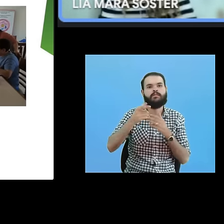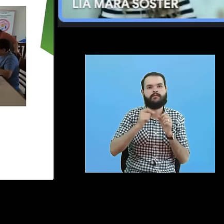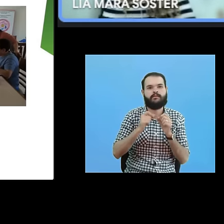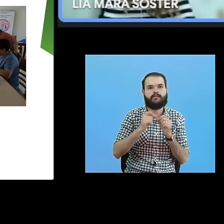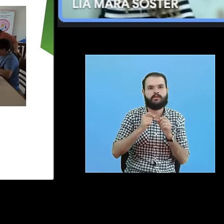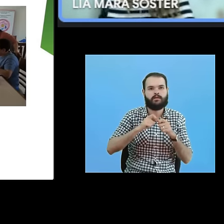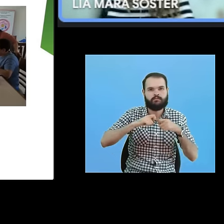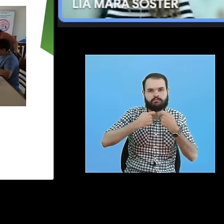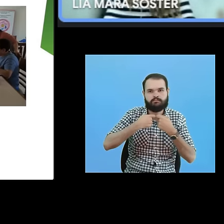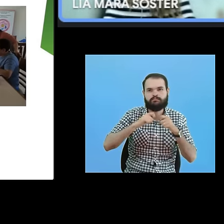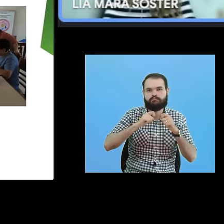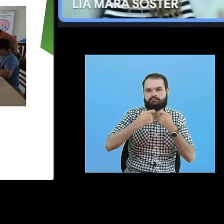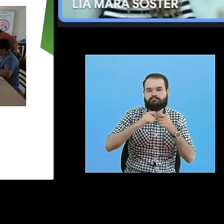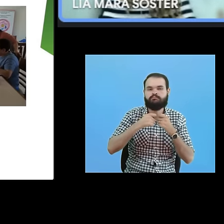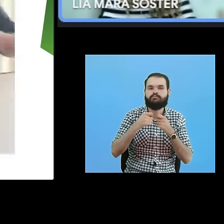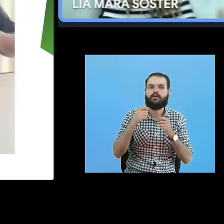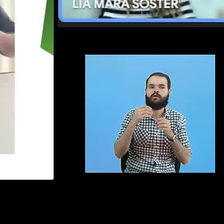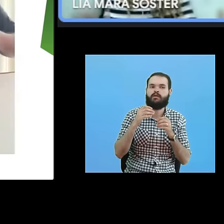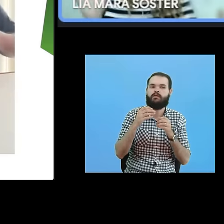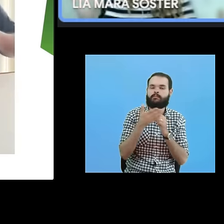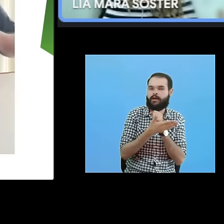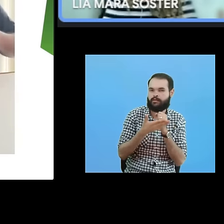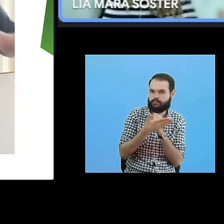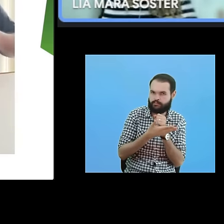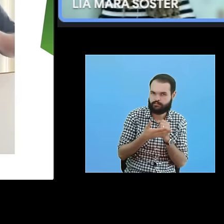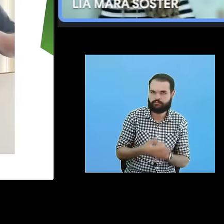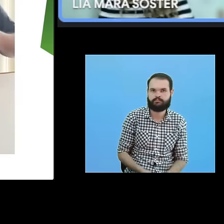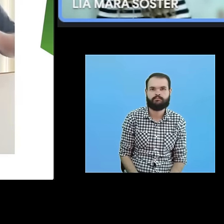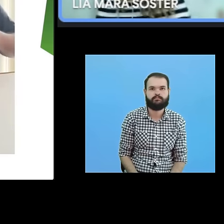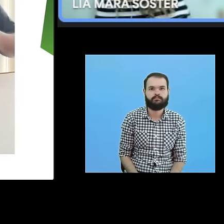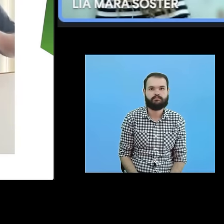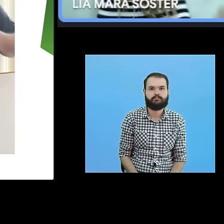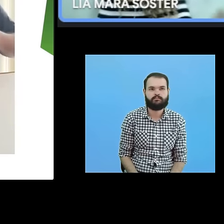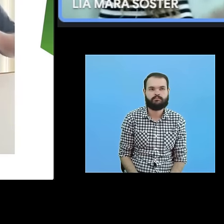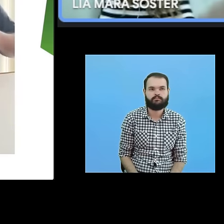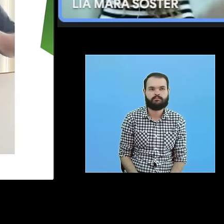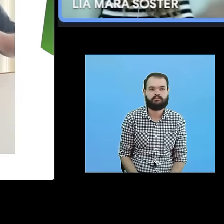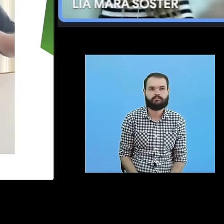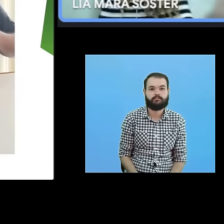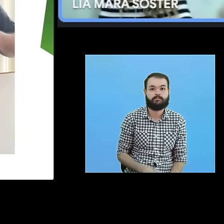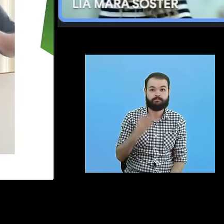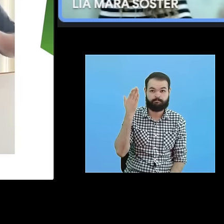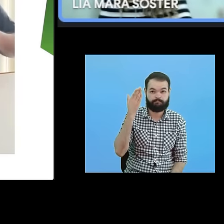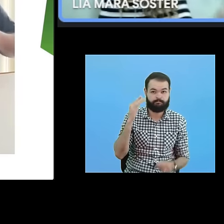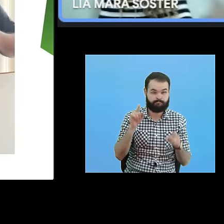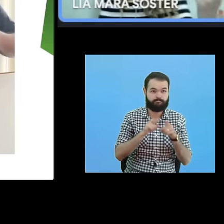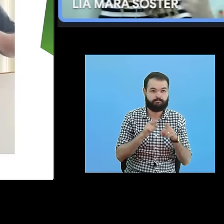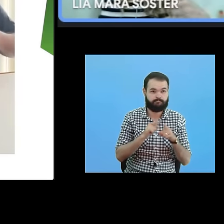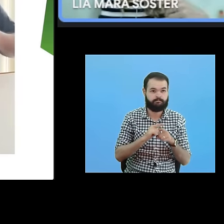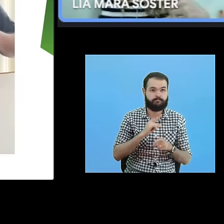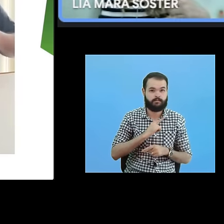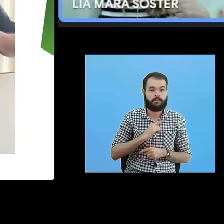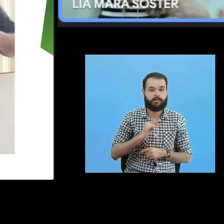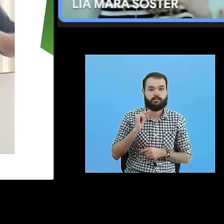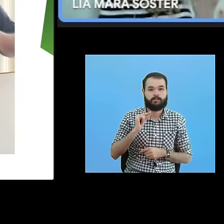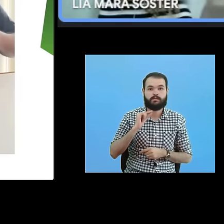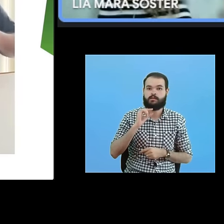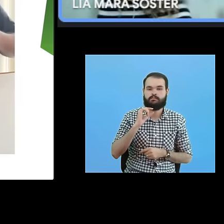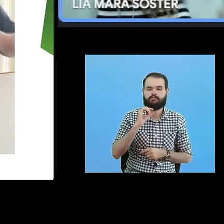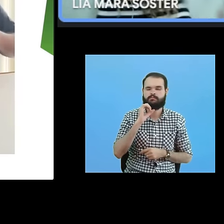na produção do crochê básico. Aqui nós temos também uma breve explicação